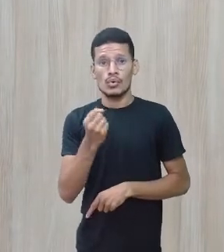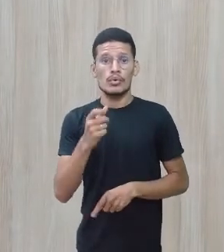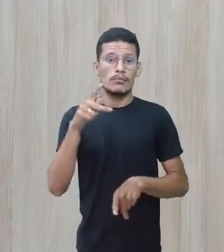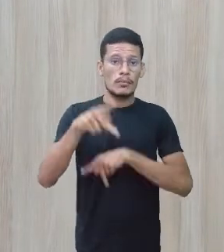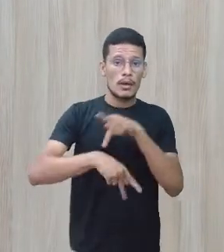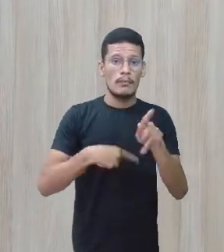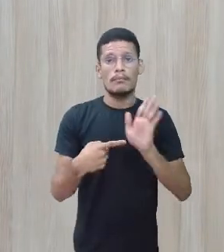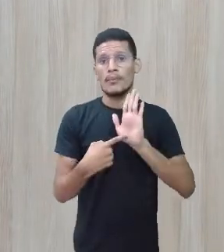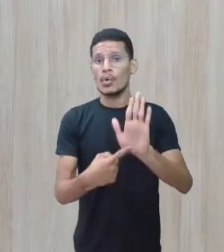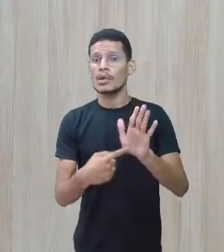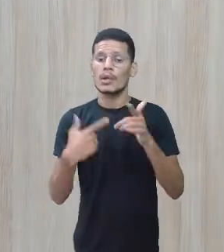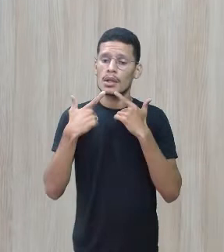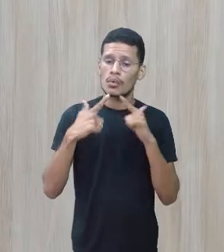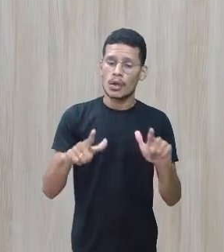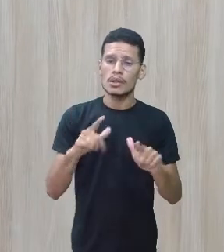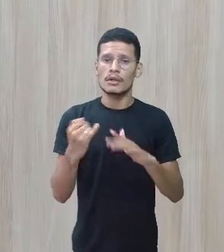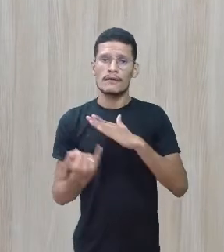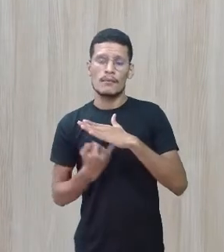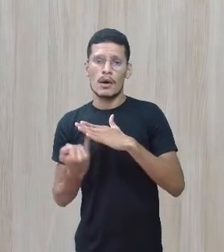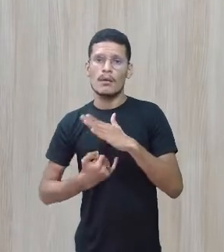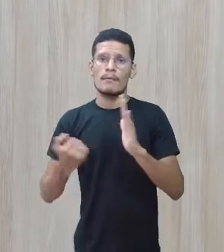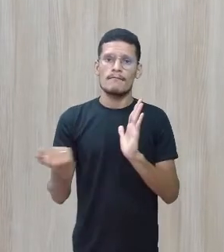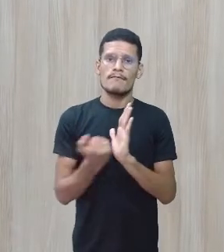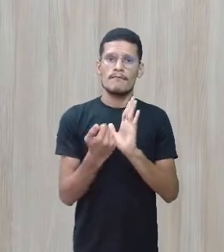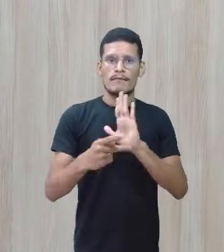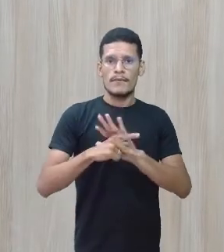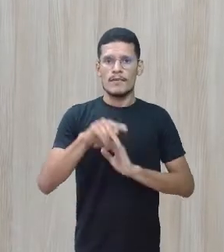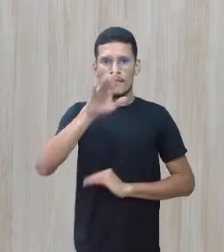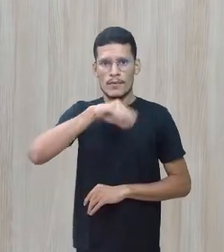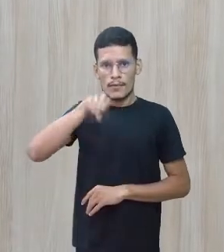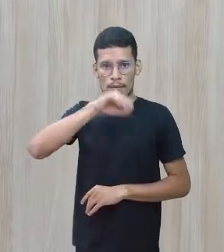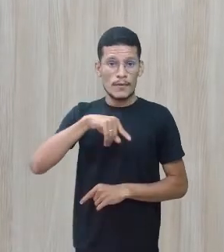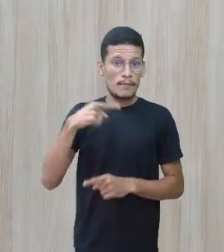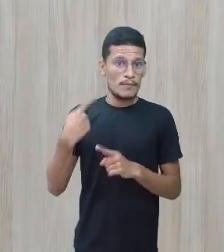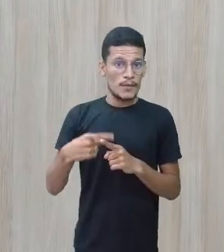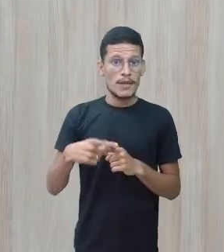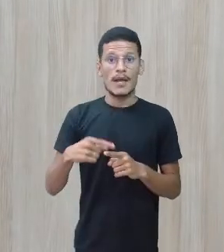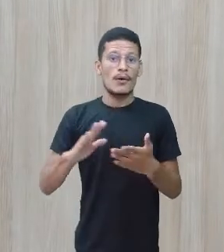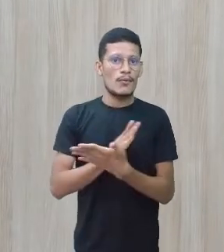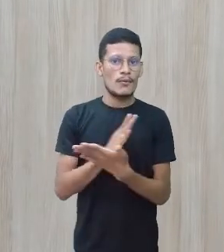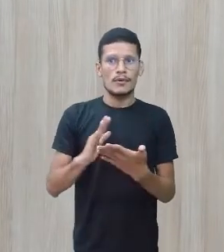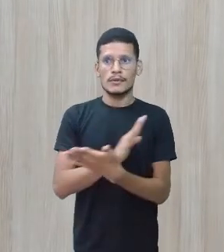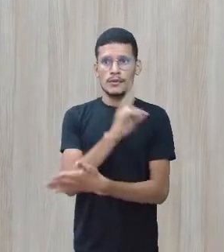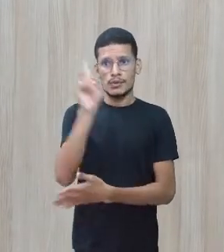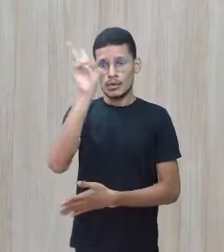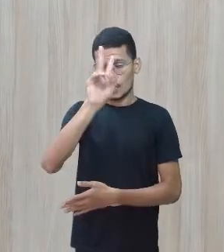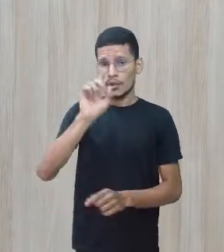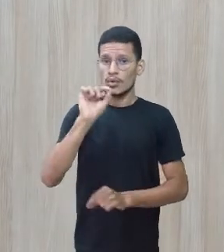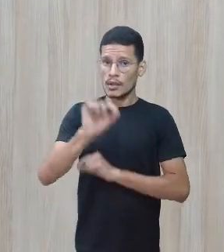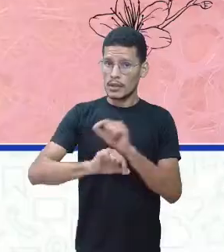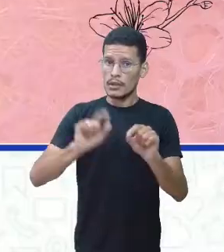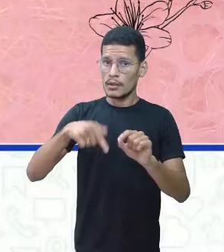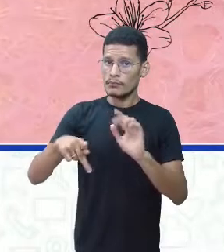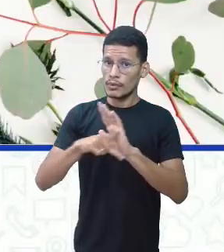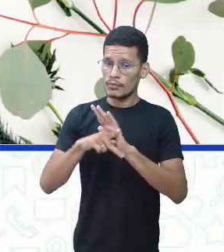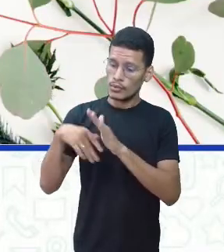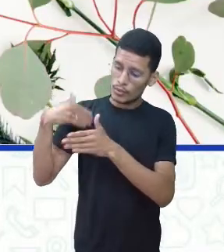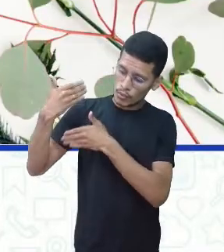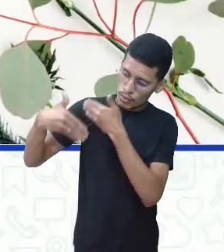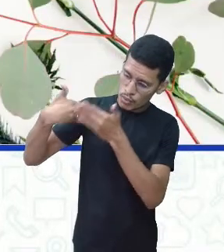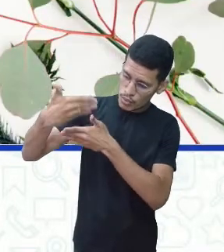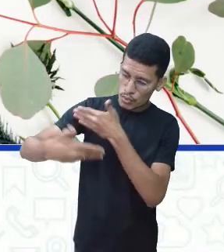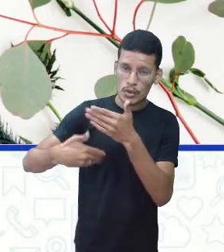uma linguagem mais informal e com marcas da oralidade. Isso porque muitas dessas histórias foram transmitidas oralmente de geração